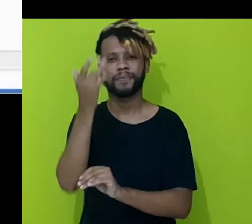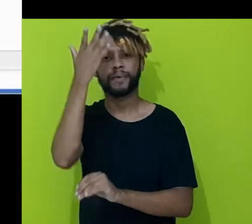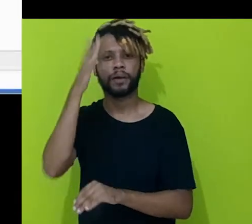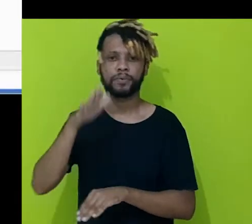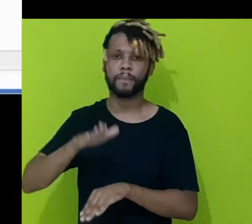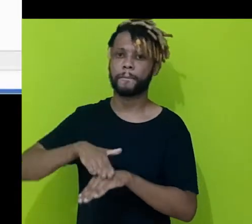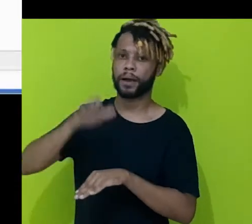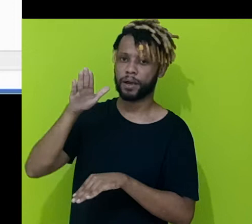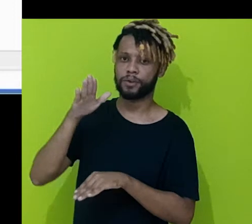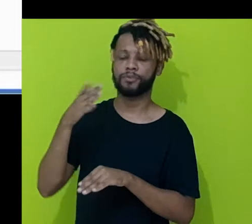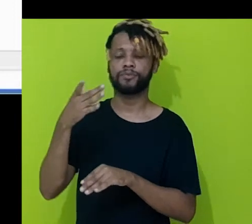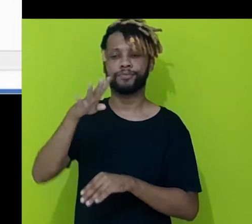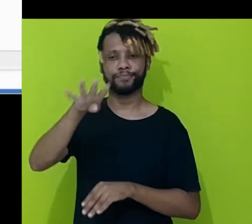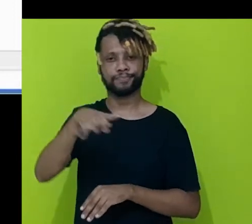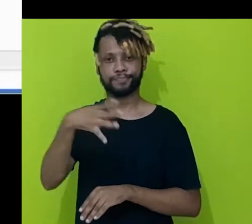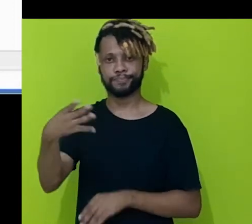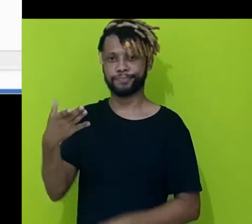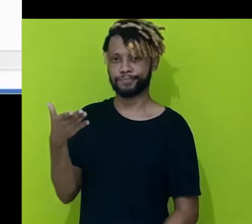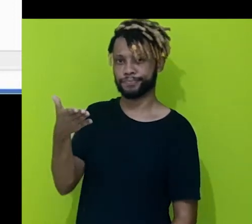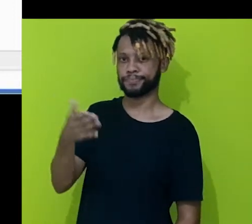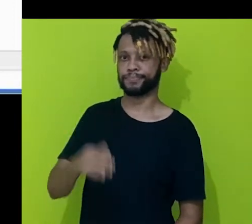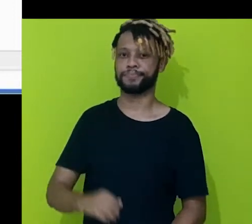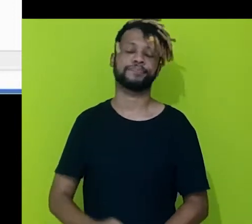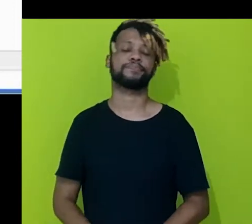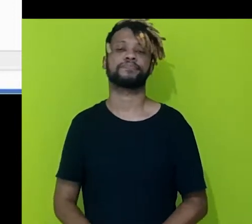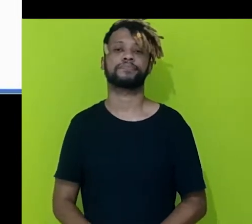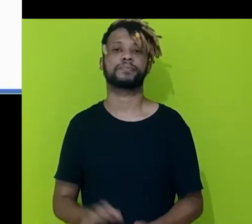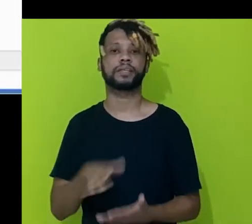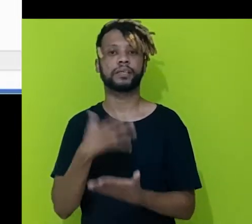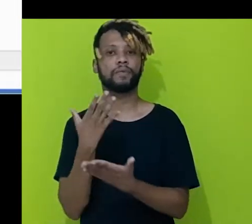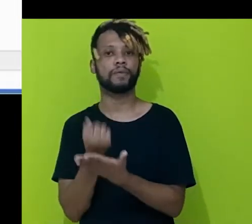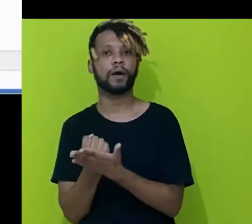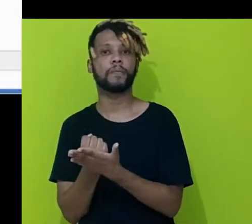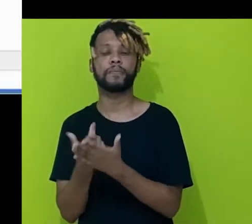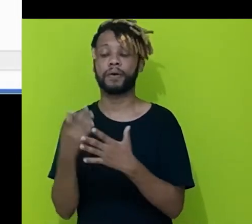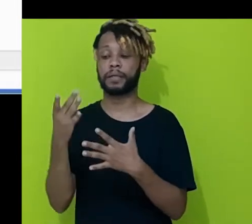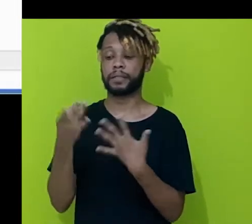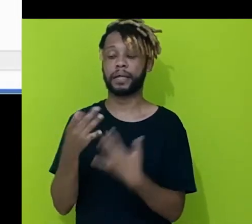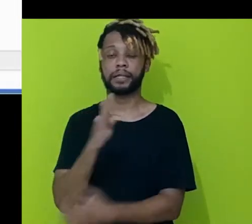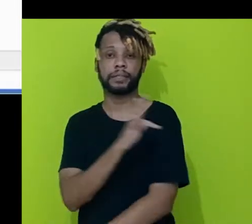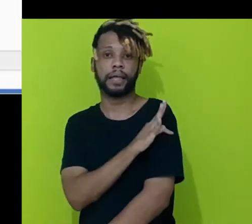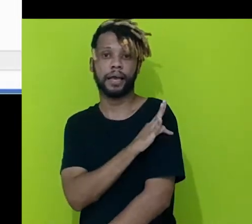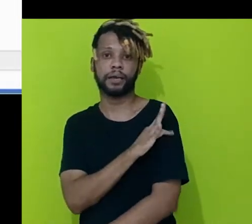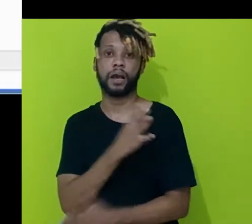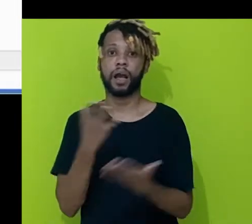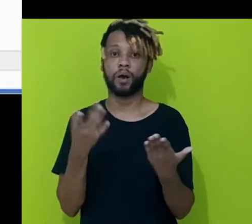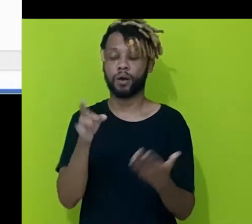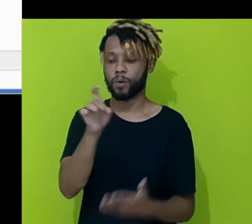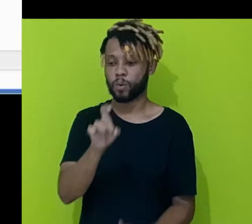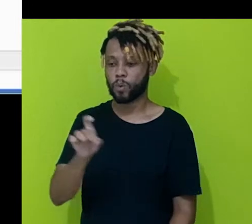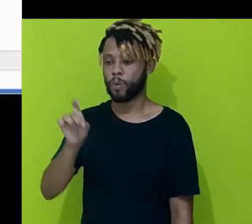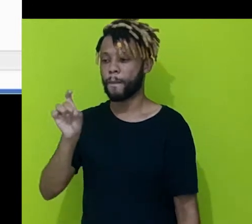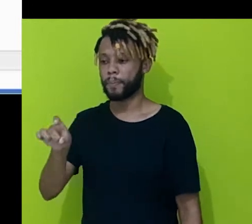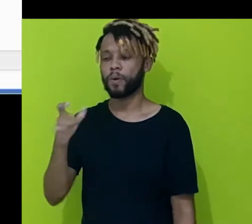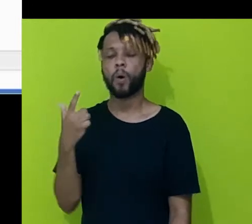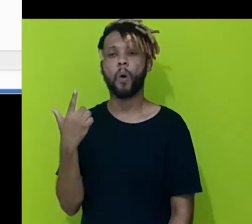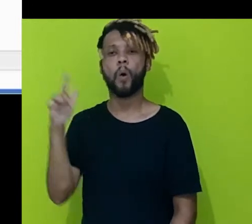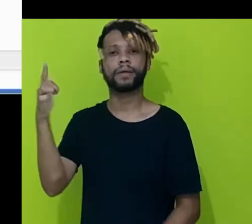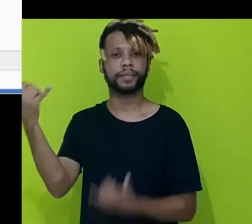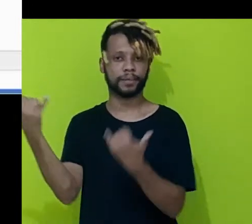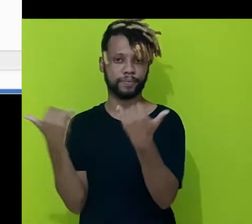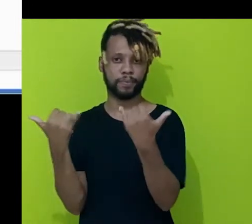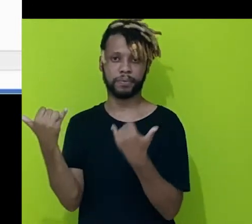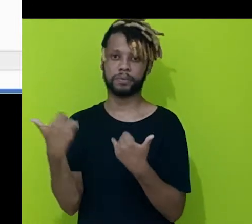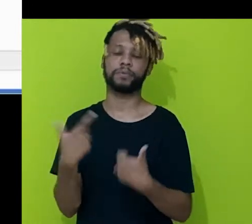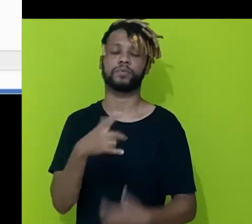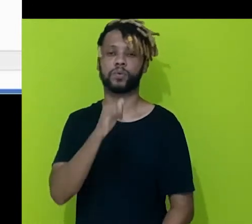formulários. Salvamos detalhes técnicos, vamos para outras informações. Aqui no outras informações, você